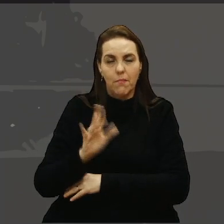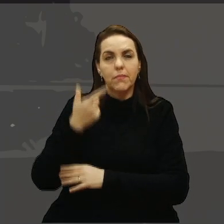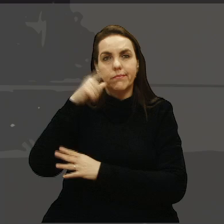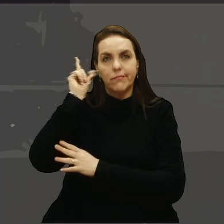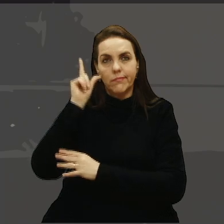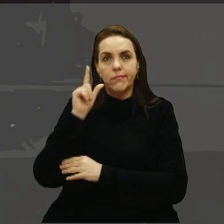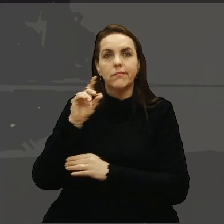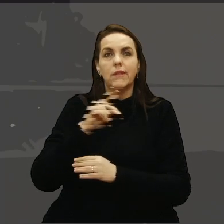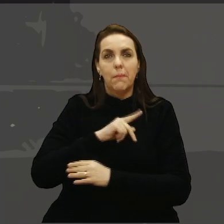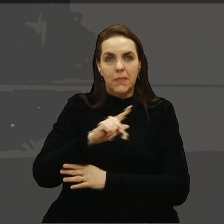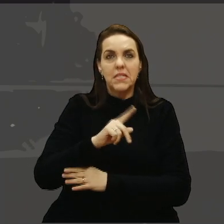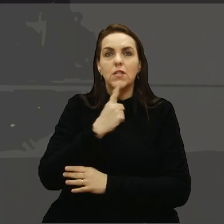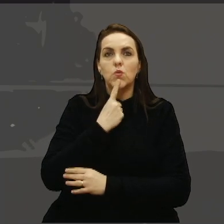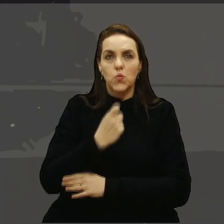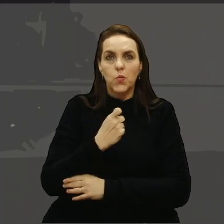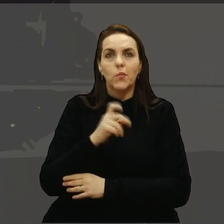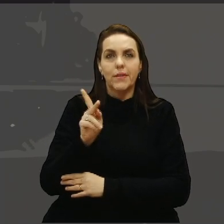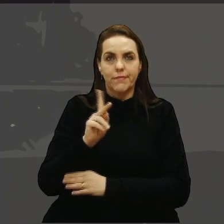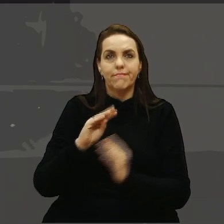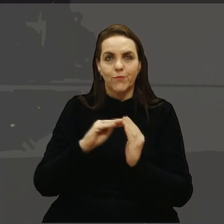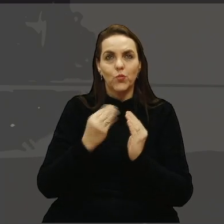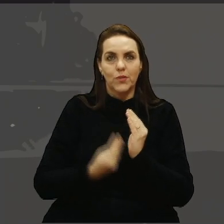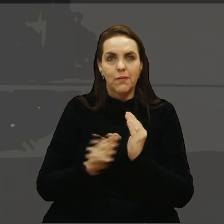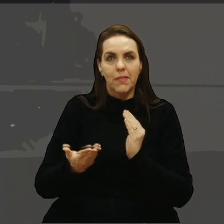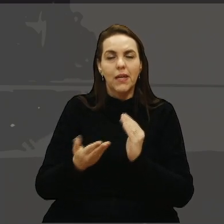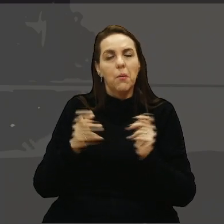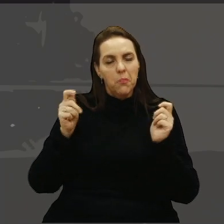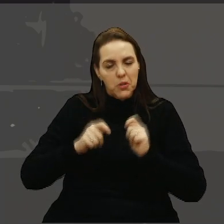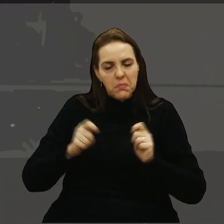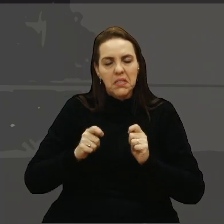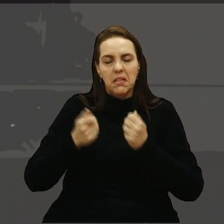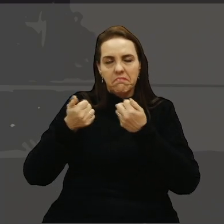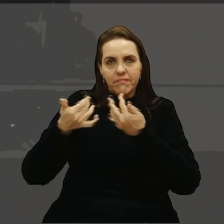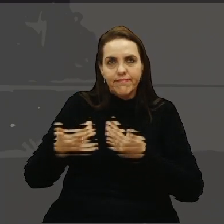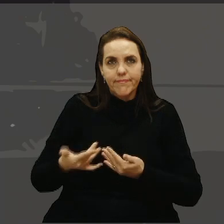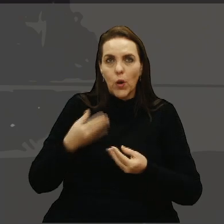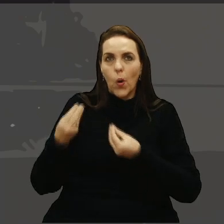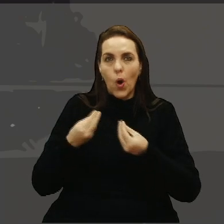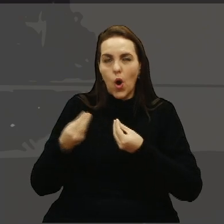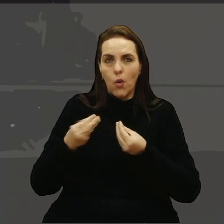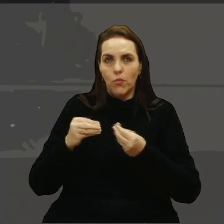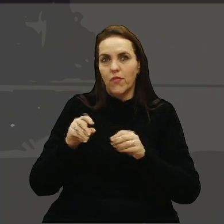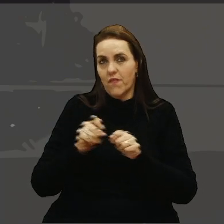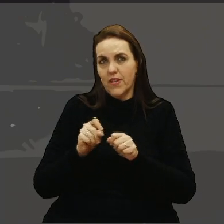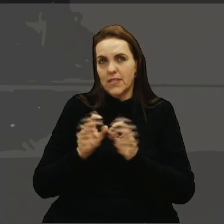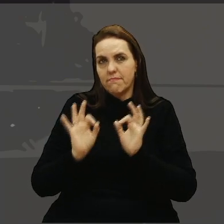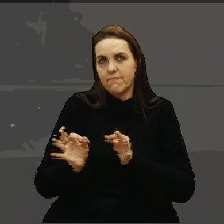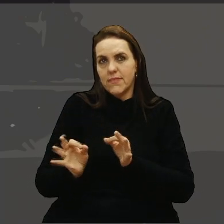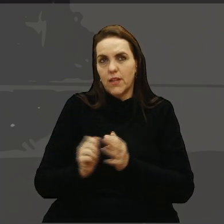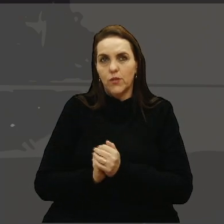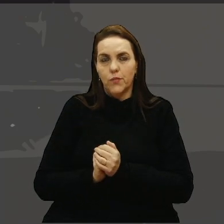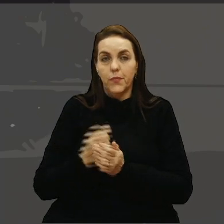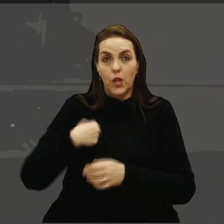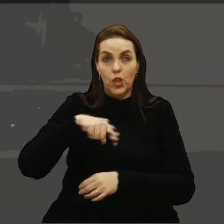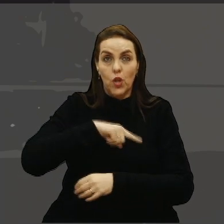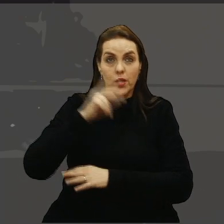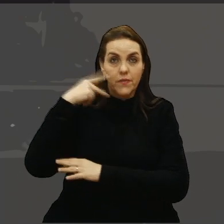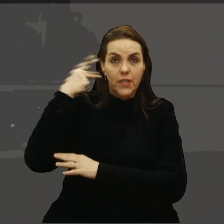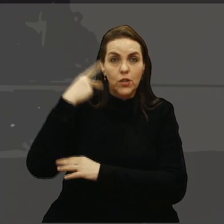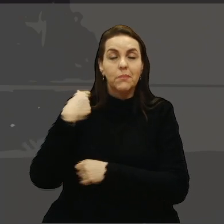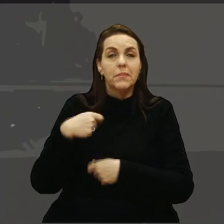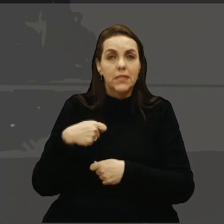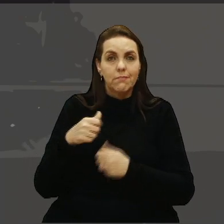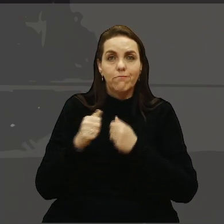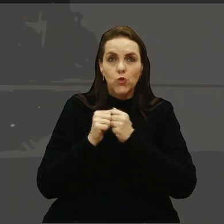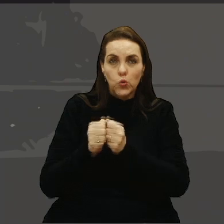o presidente João Wes pôde explicar como proceder nesses caminhos. E, claro, nós, enquanto vereador, temos que estar